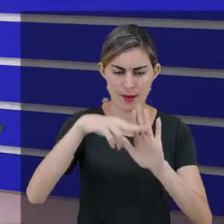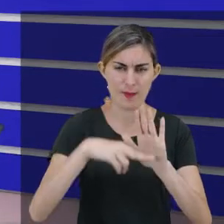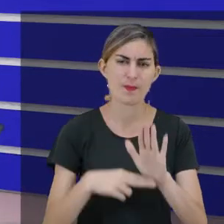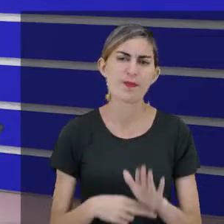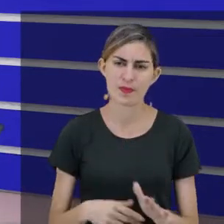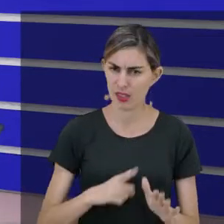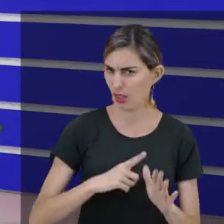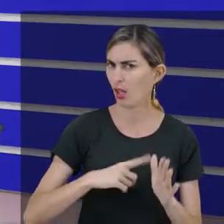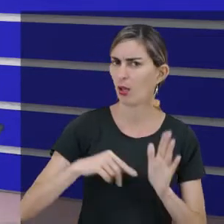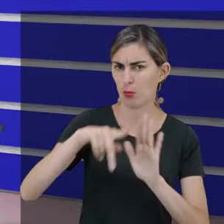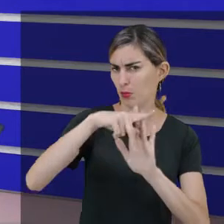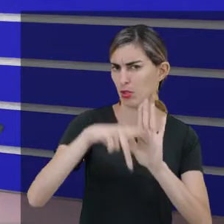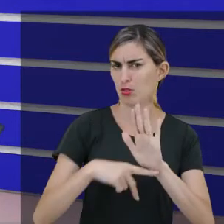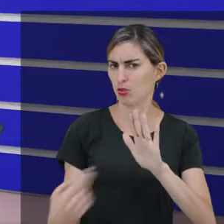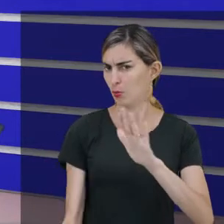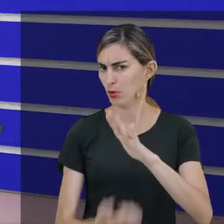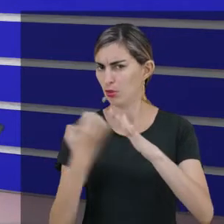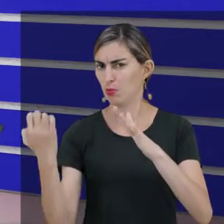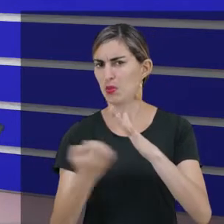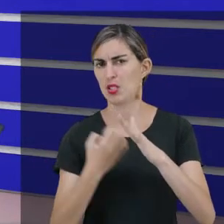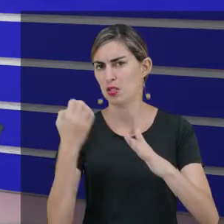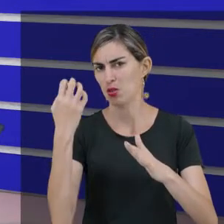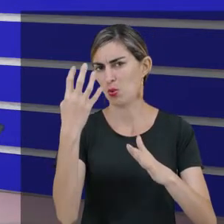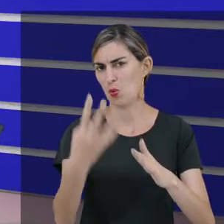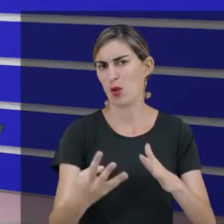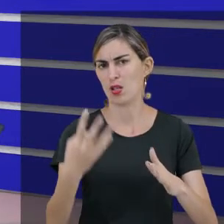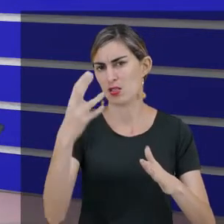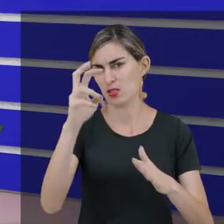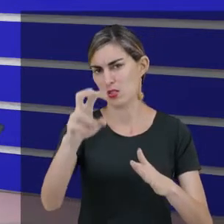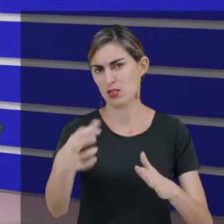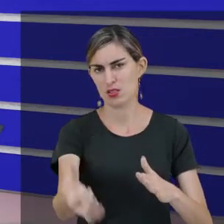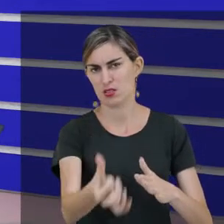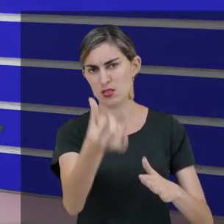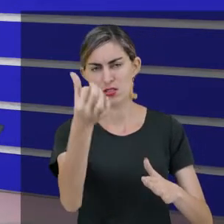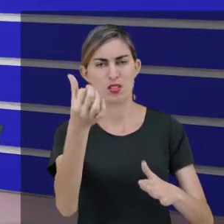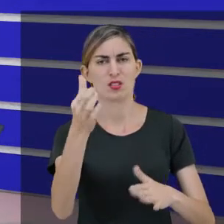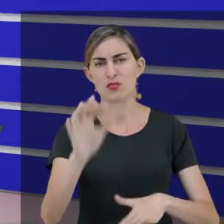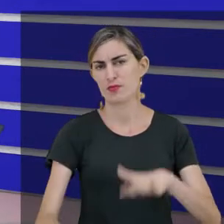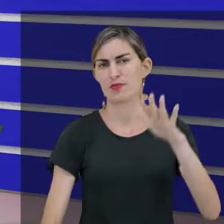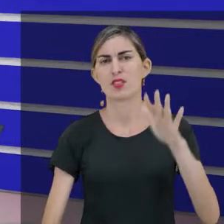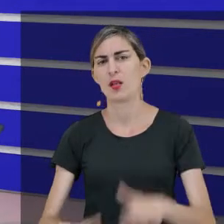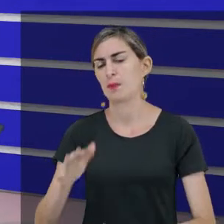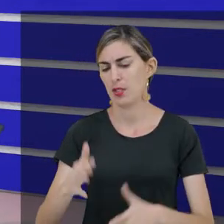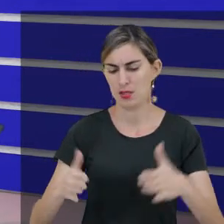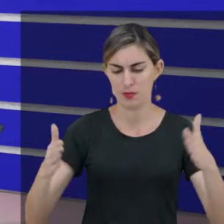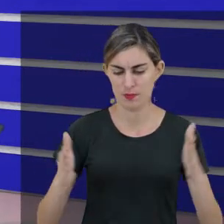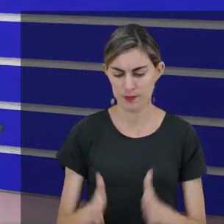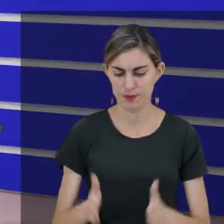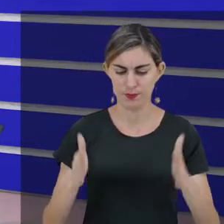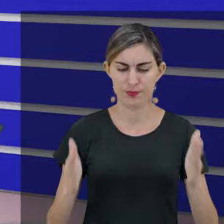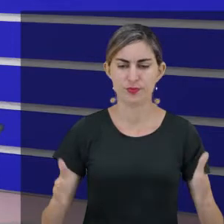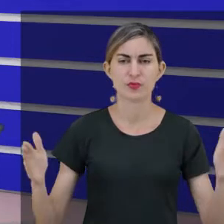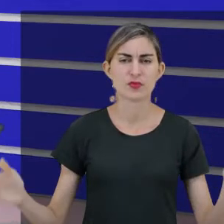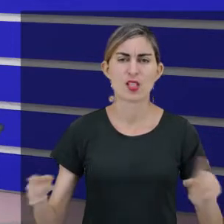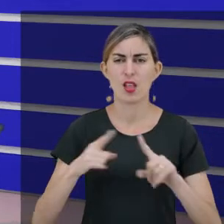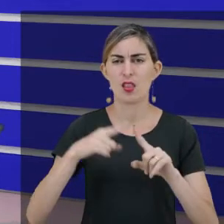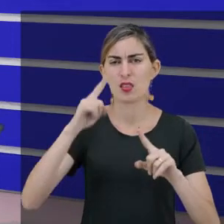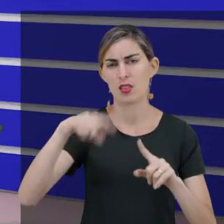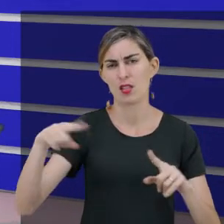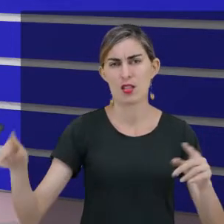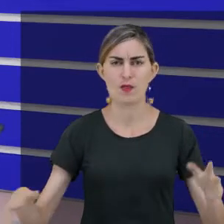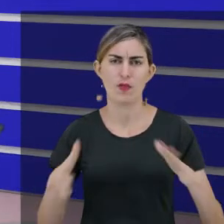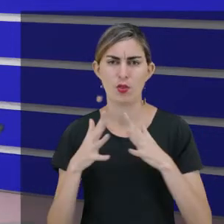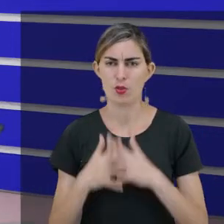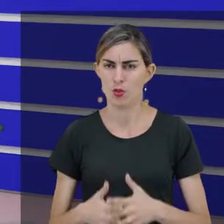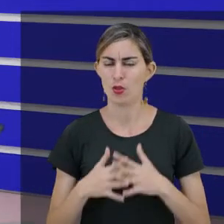tem aí planejamento de empresas que conseguem 4, 5, 6 meses, né, dependendo do porte, dependendo do nível de complexidade, do